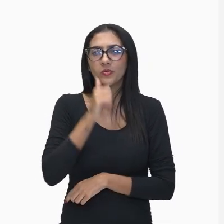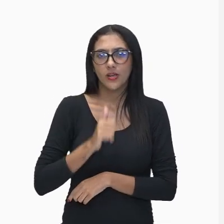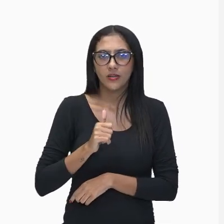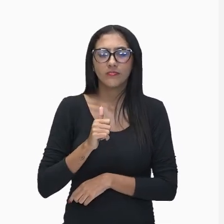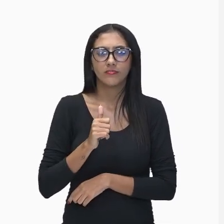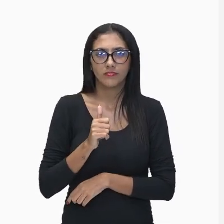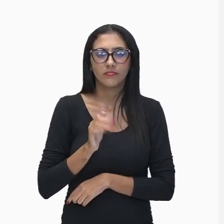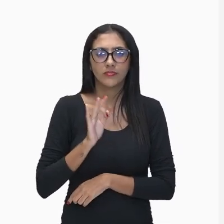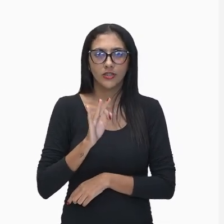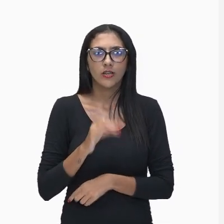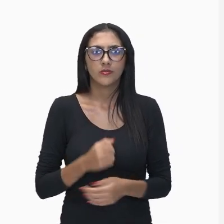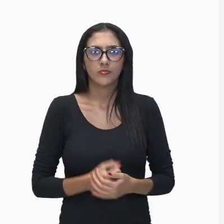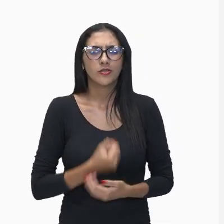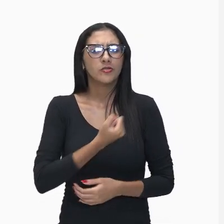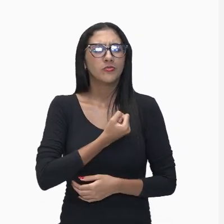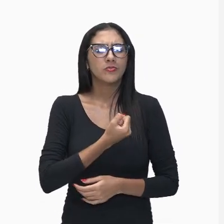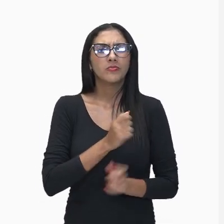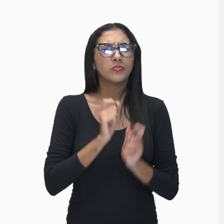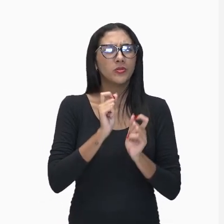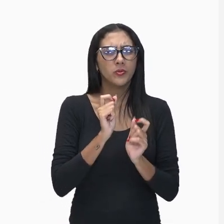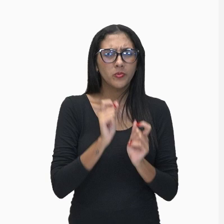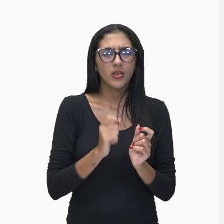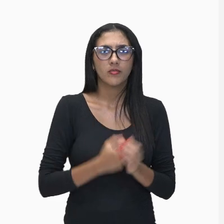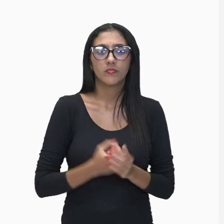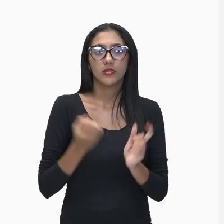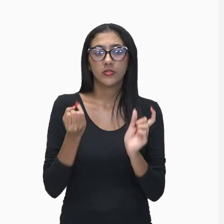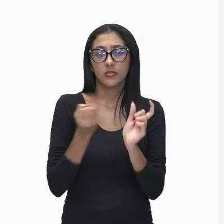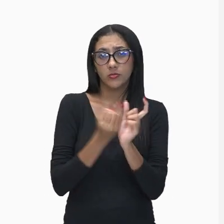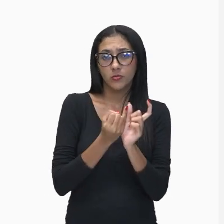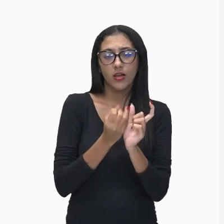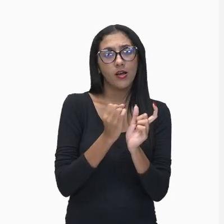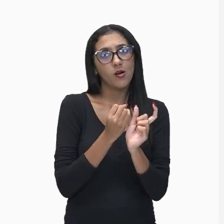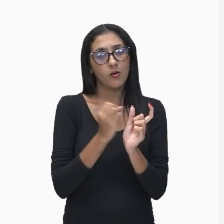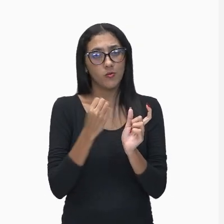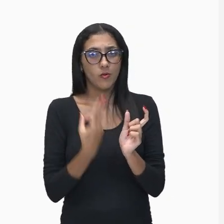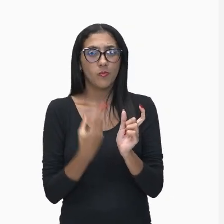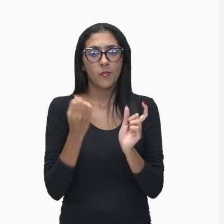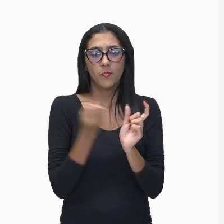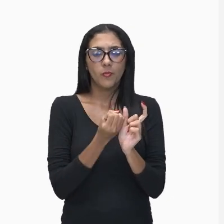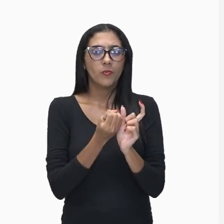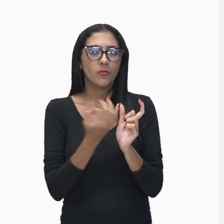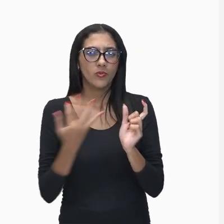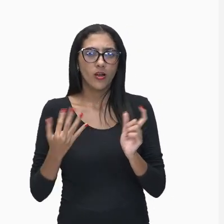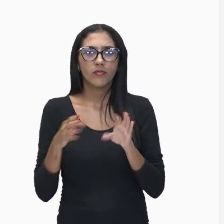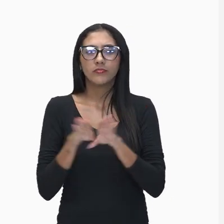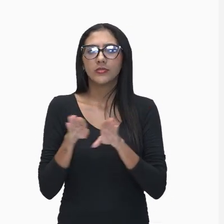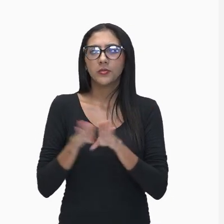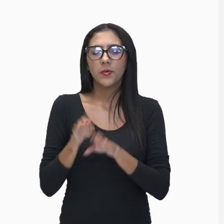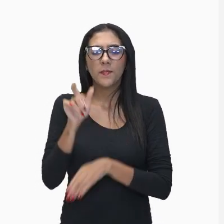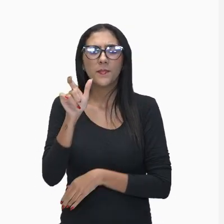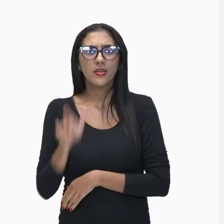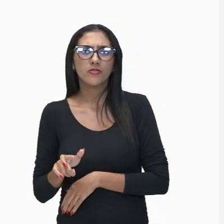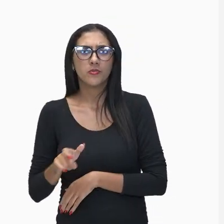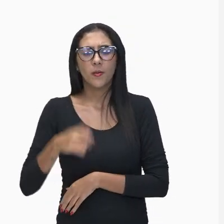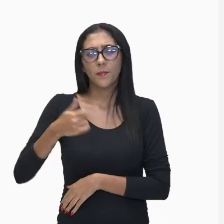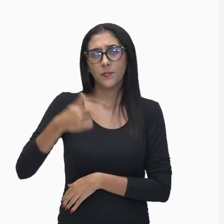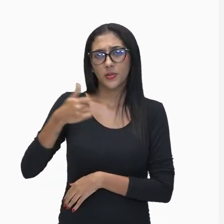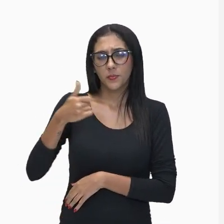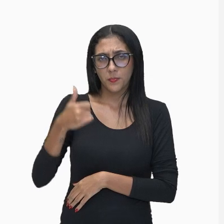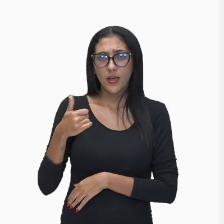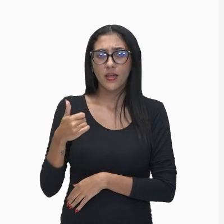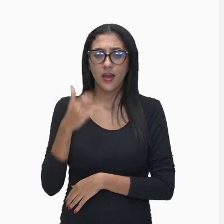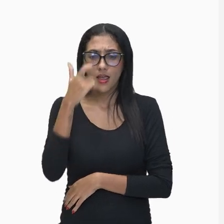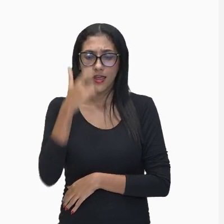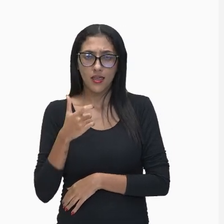singular, plural, e pessoa, primeira pessoa, segunda e terceira pessoa. Lembrando, primeira pessoa, quem